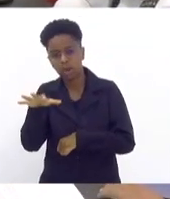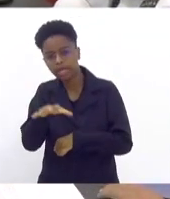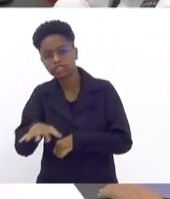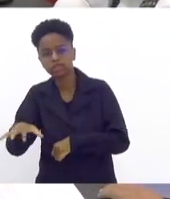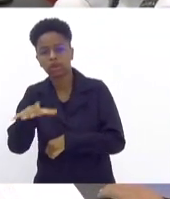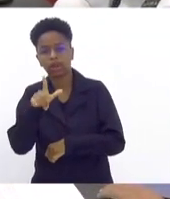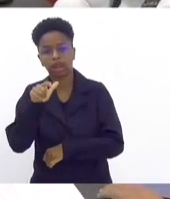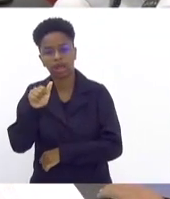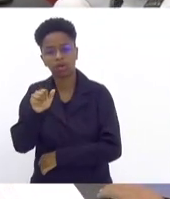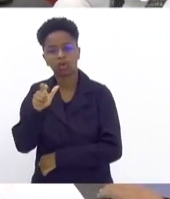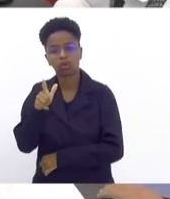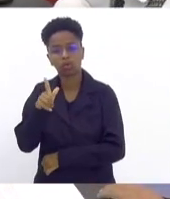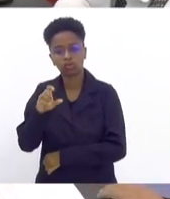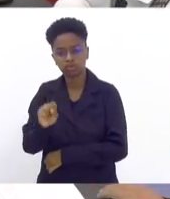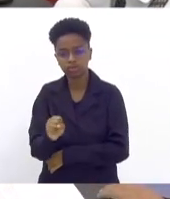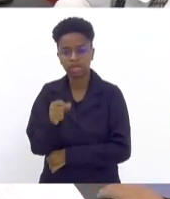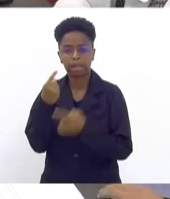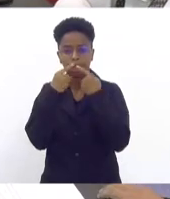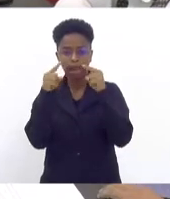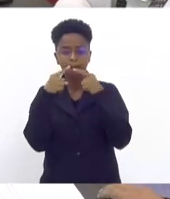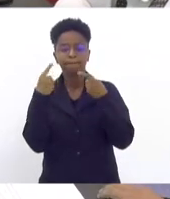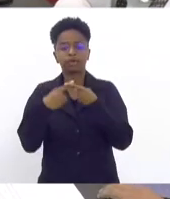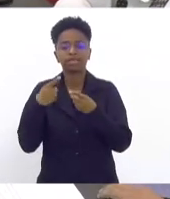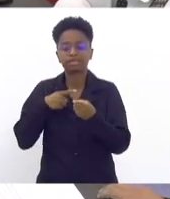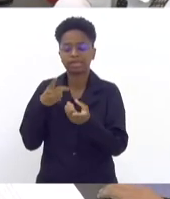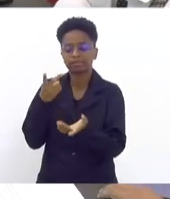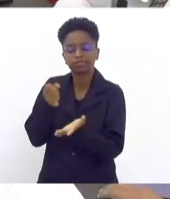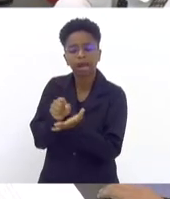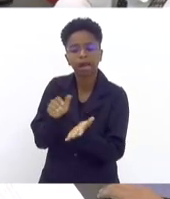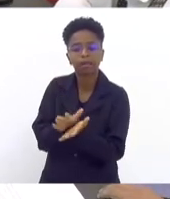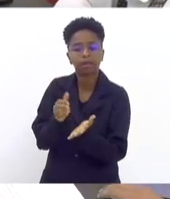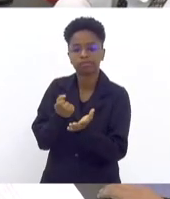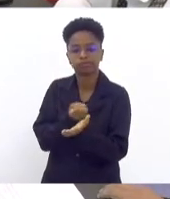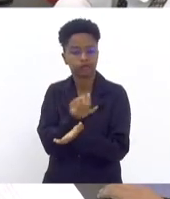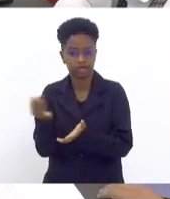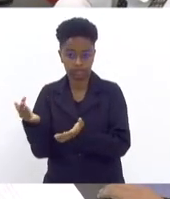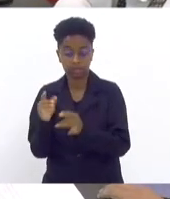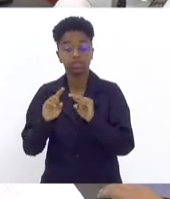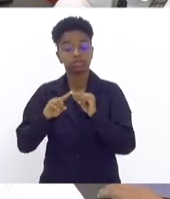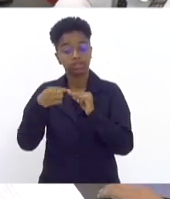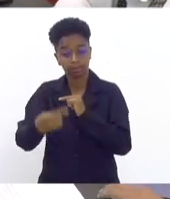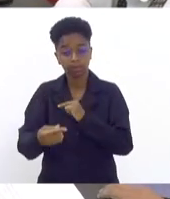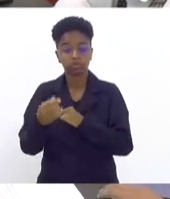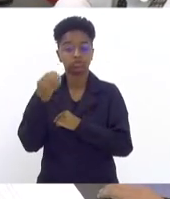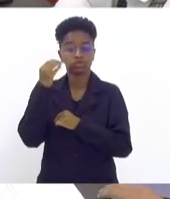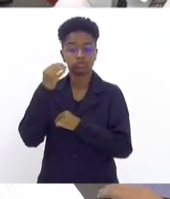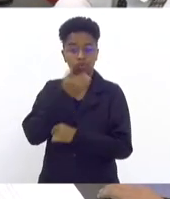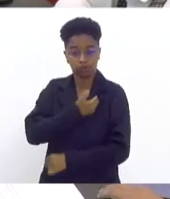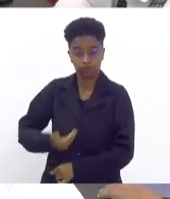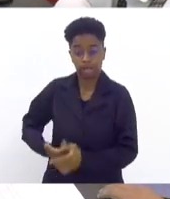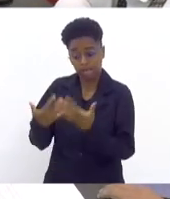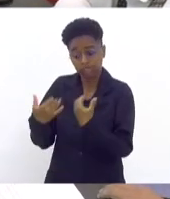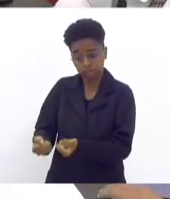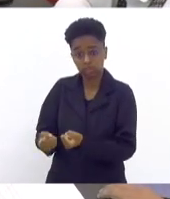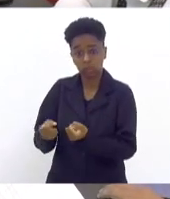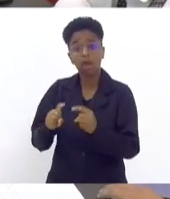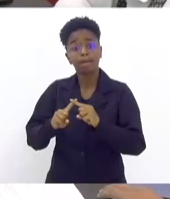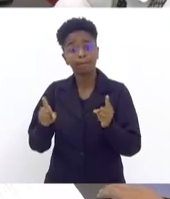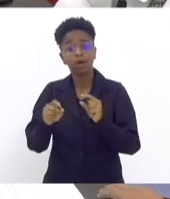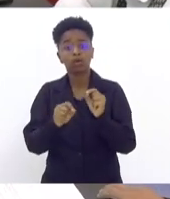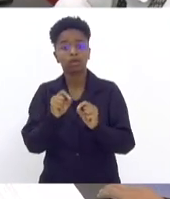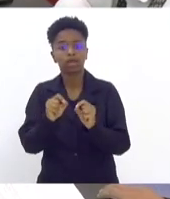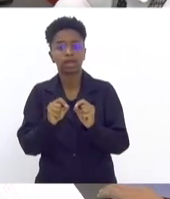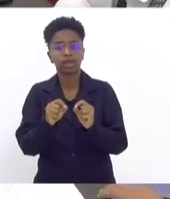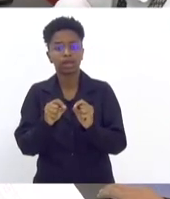porque aquilo ali se tornou uma indústria de multa. E aí o governador sancionou a lei. E o fato é que as concessionárias retiraram todos